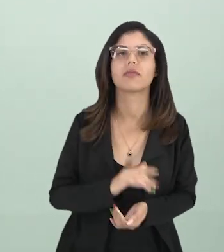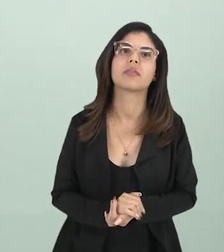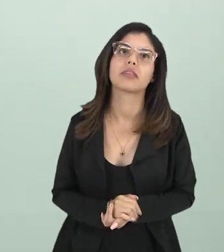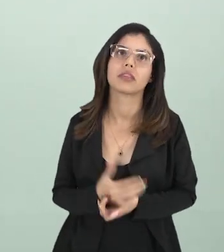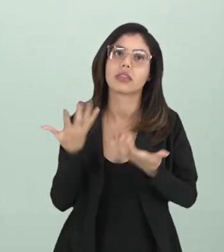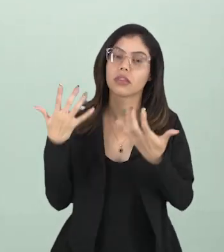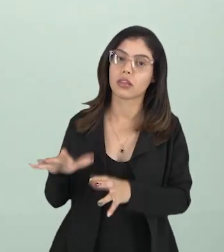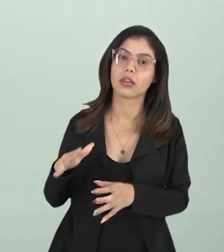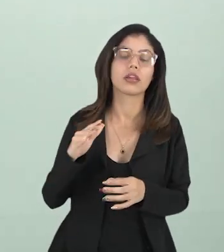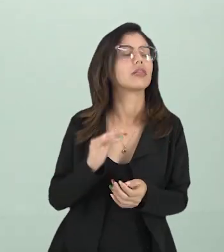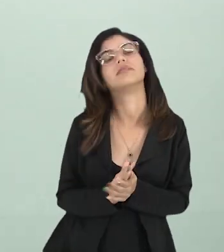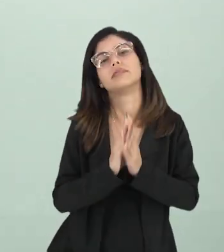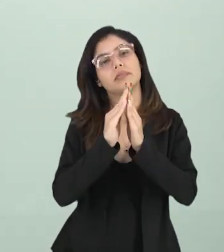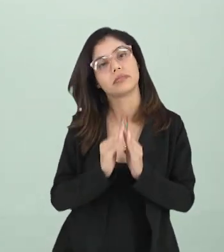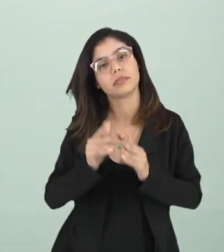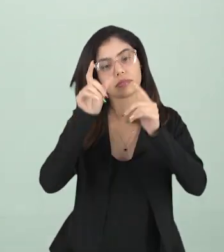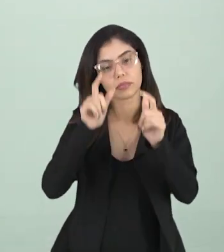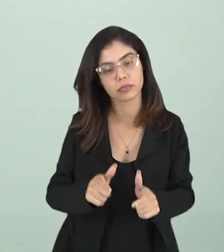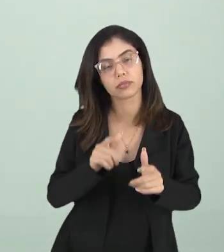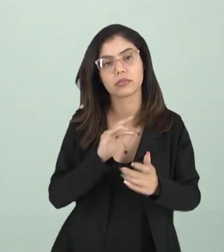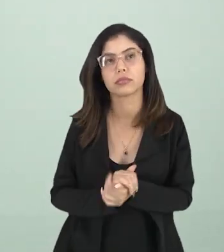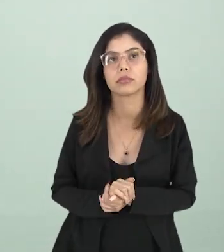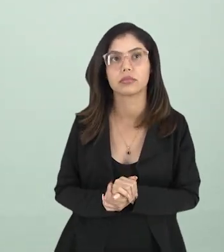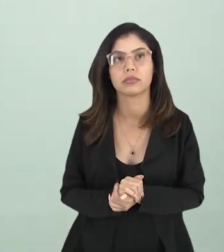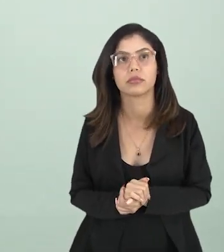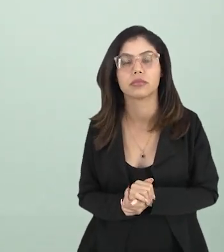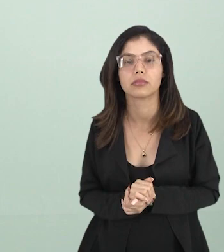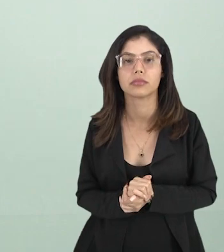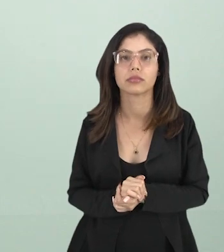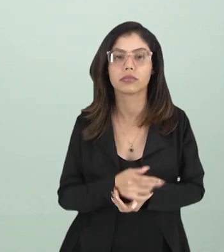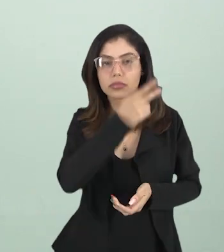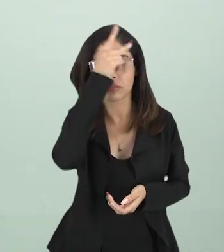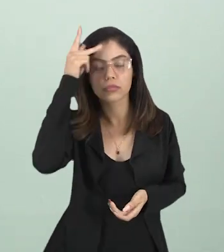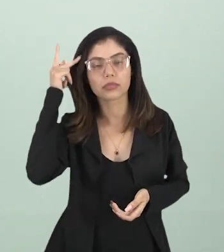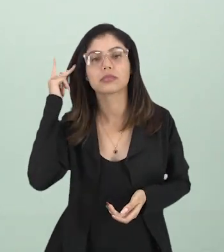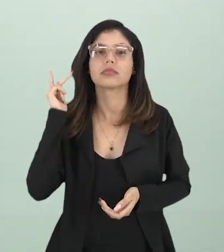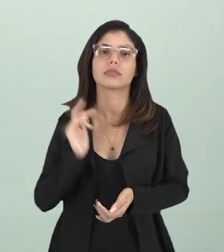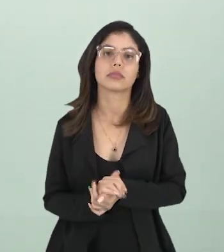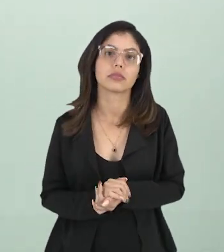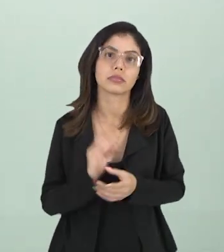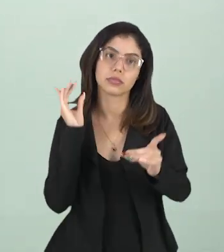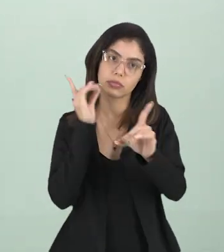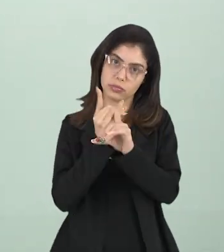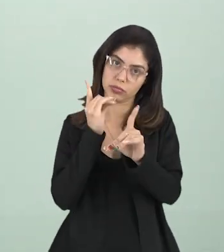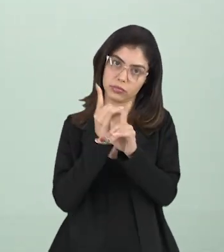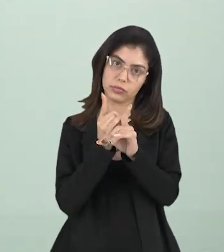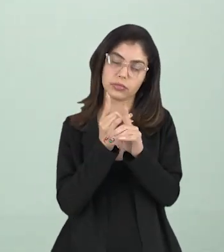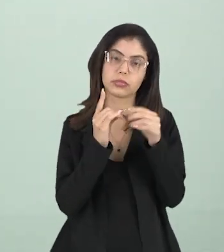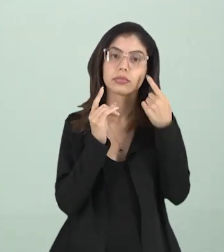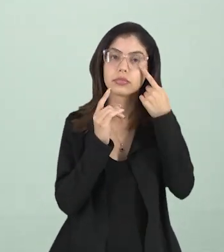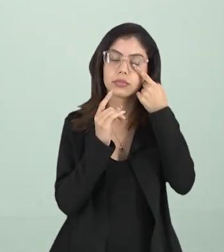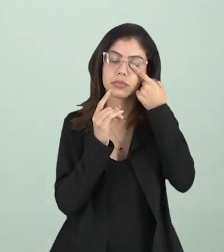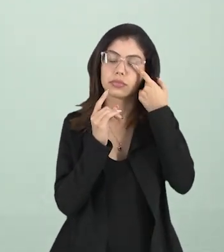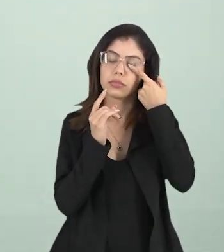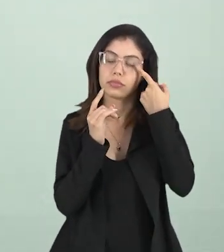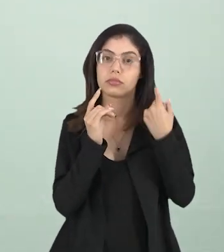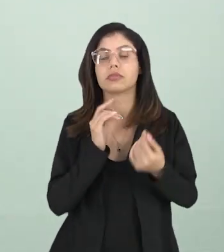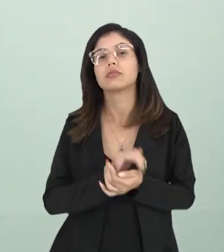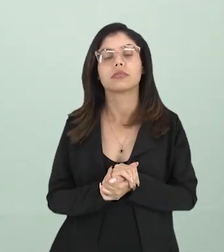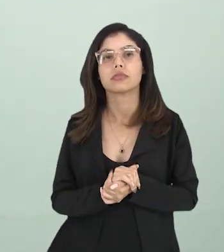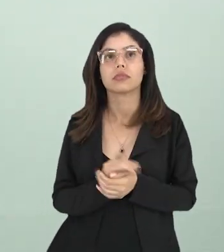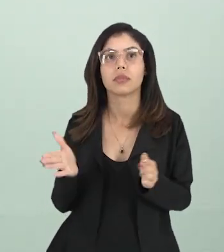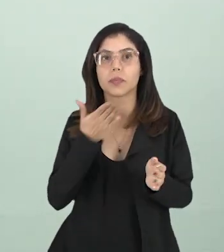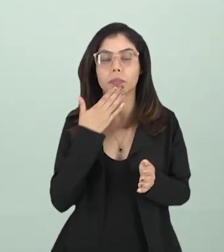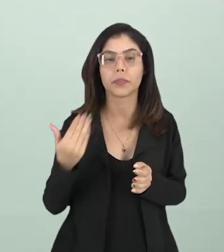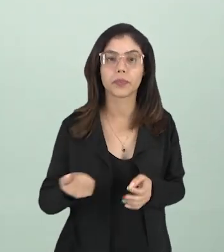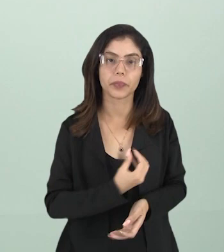queria morar, e foi o único lugar onde essas pessoas, elas acharam para formar e se estabelecer, Por isso que